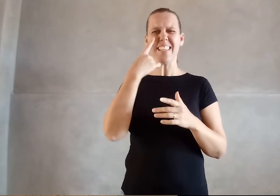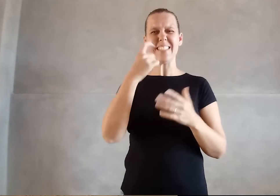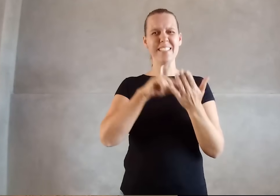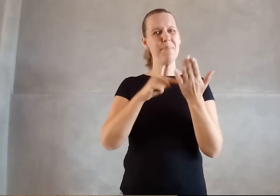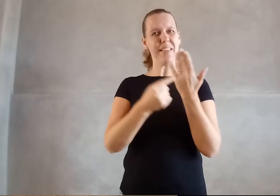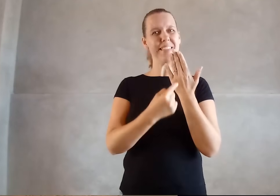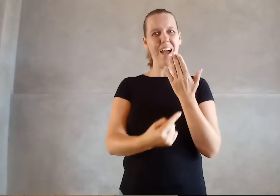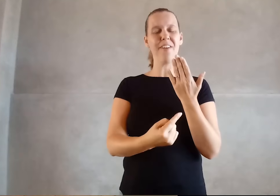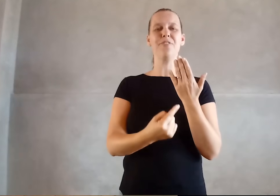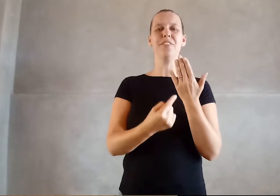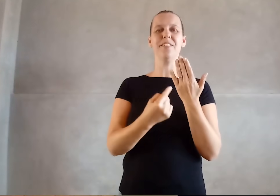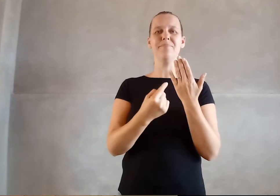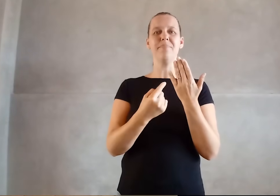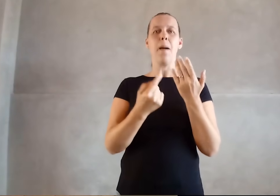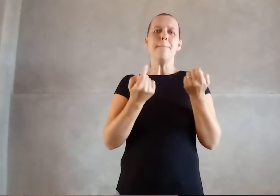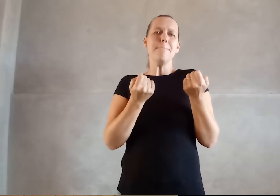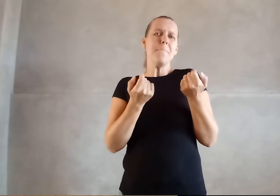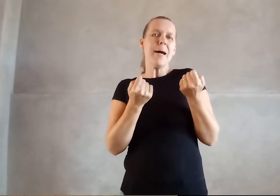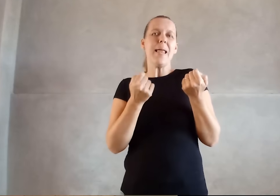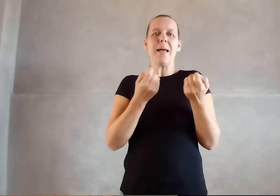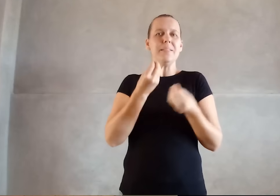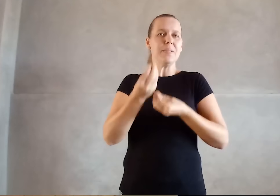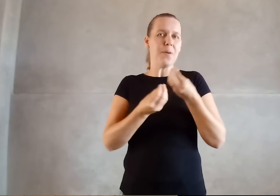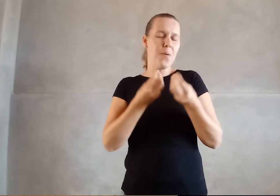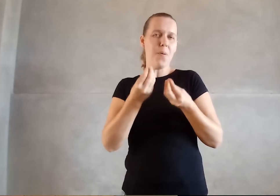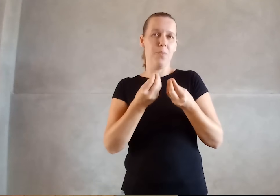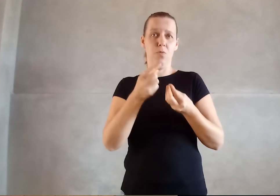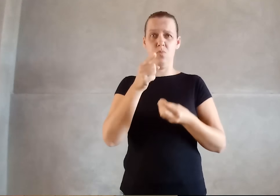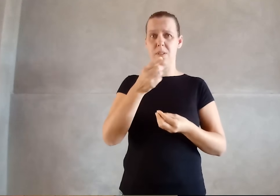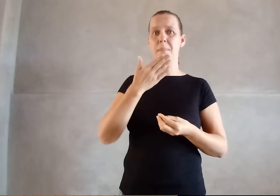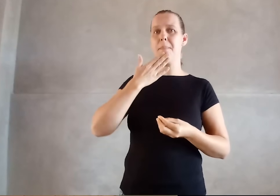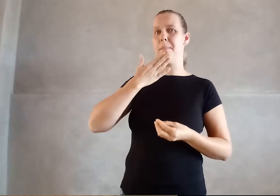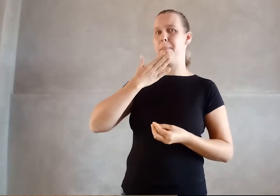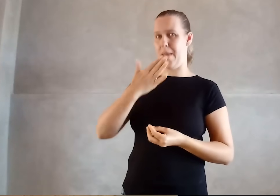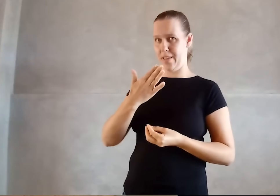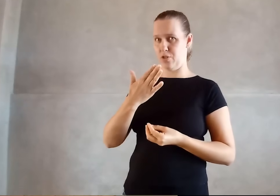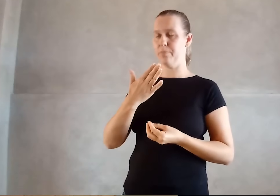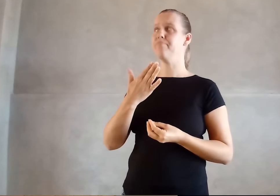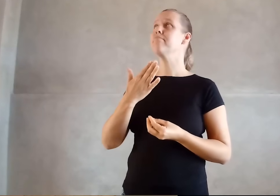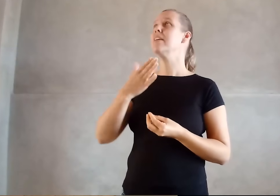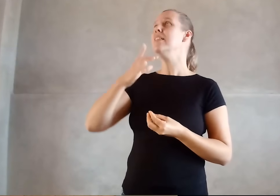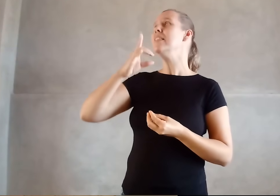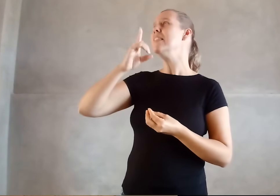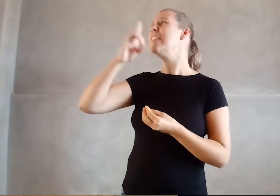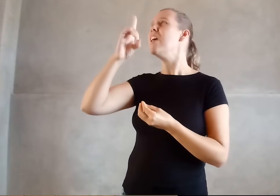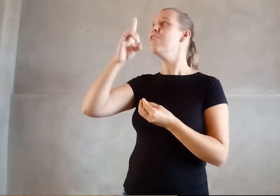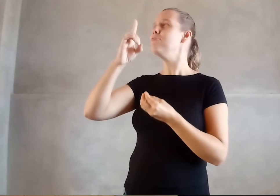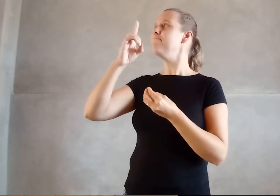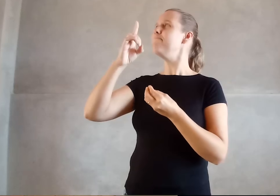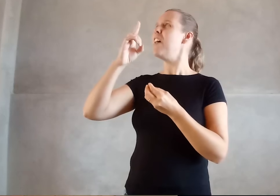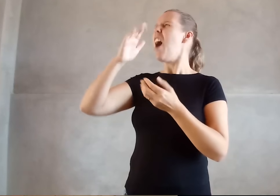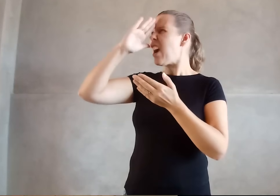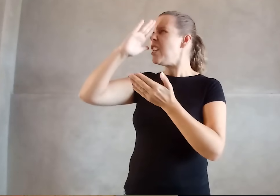uma analogia com a onda. Ele está dizendo, olha, é mais ou menos assim. Você pede a Deus, mas você